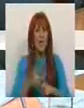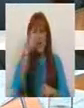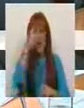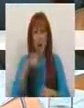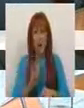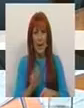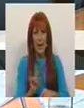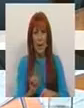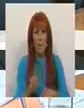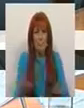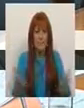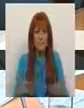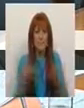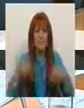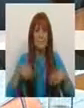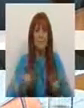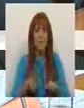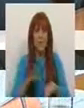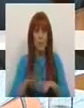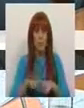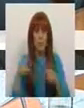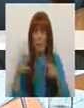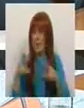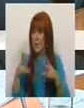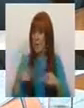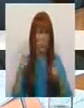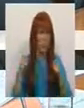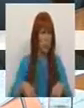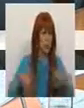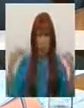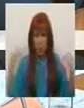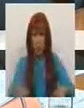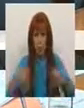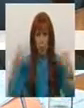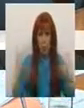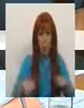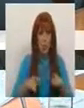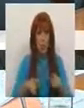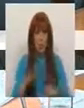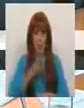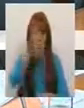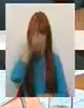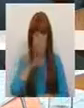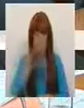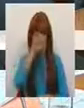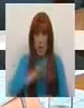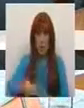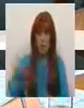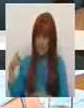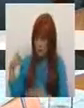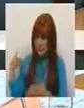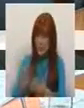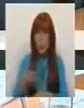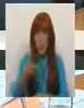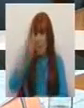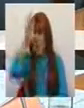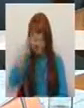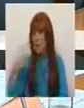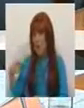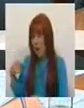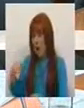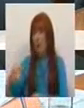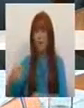história. No entanto, e pelas críticas duras e severas que o Sr. Ministro do Ambiente tem feito ao anterior Governo ao